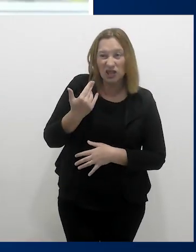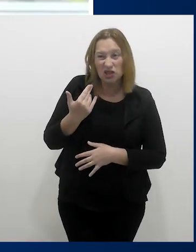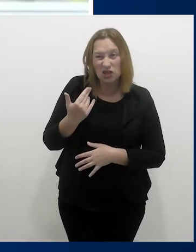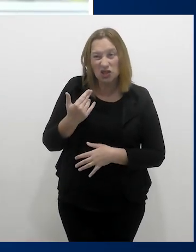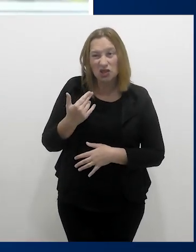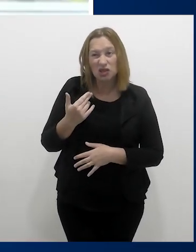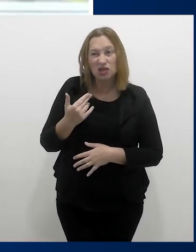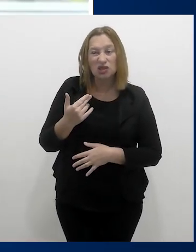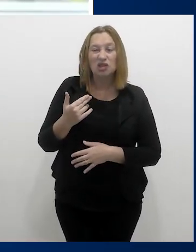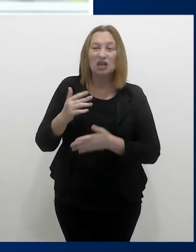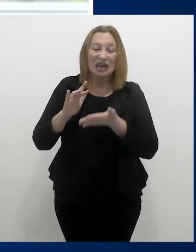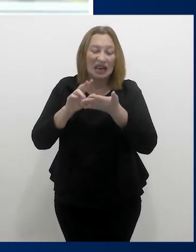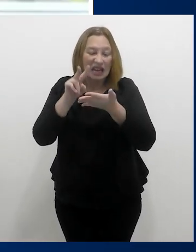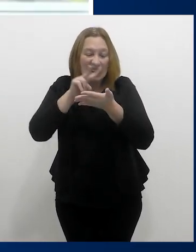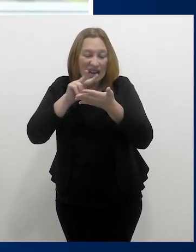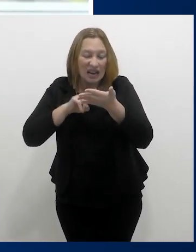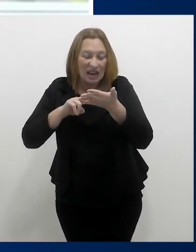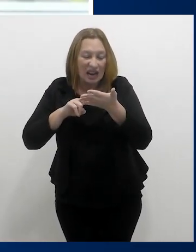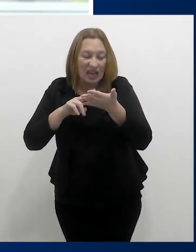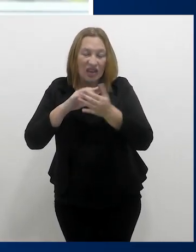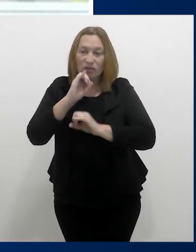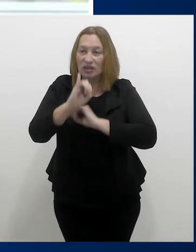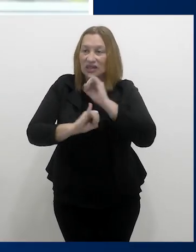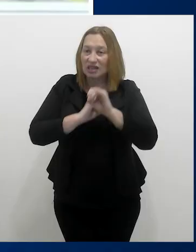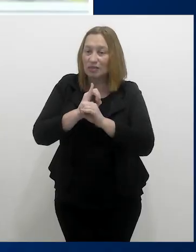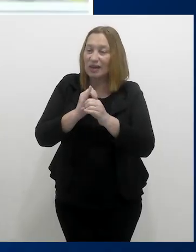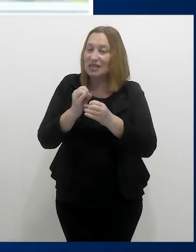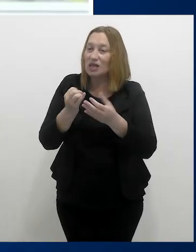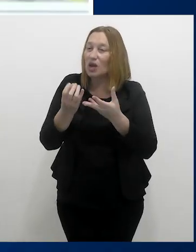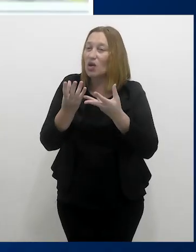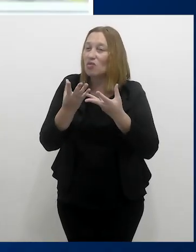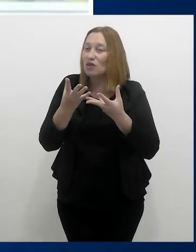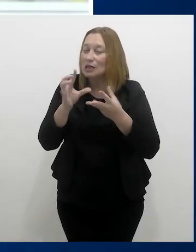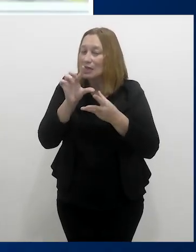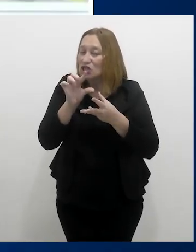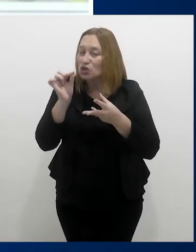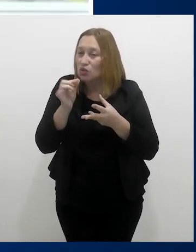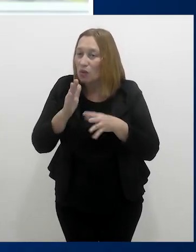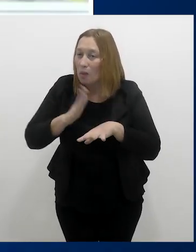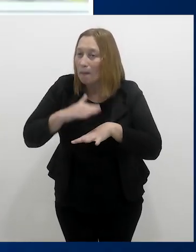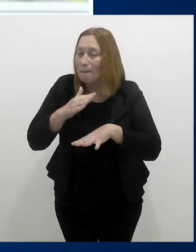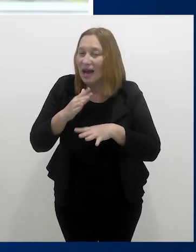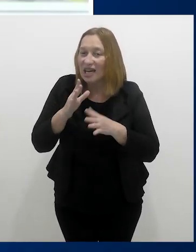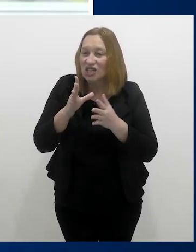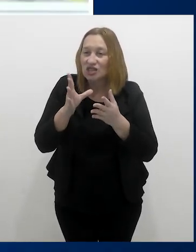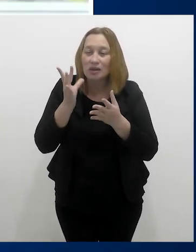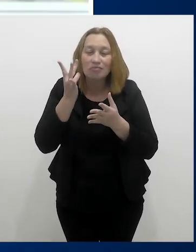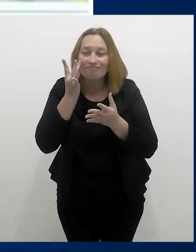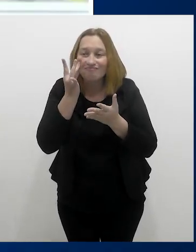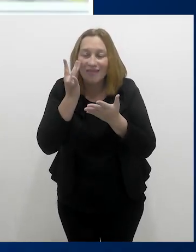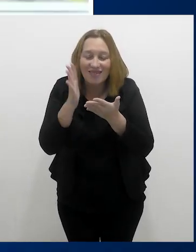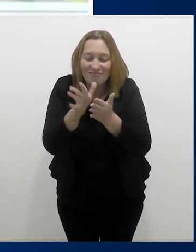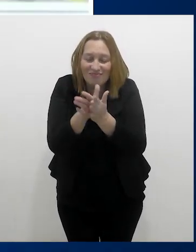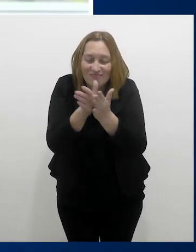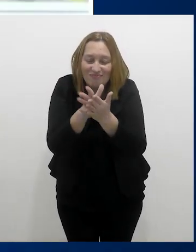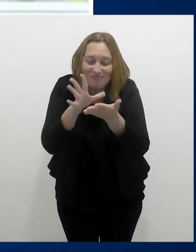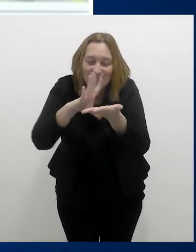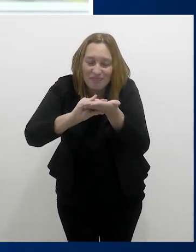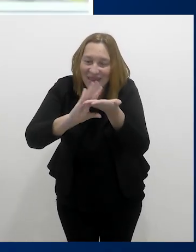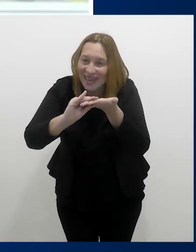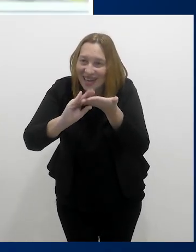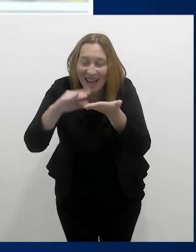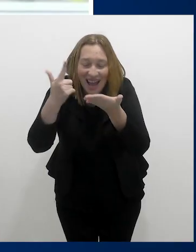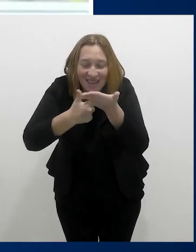tenho Kindle, mas eu gosto ainda, sou aquela pessoa que gosta do cheirinho do livro, sabe? E a gente gosta de escrever